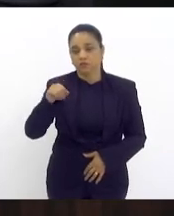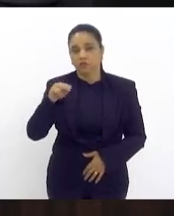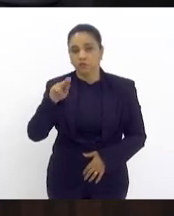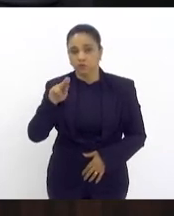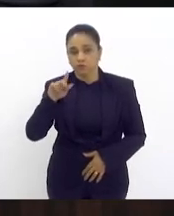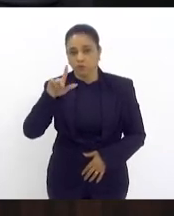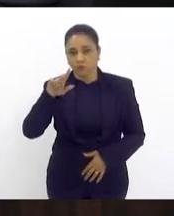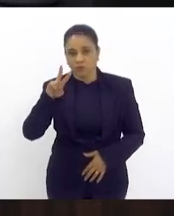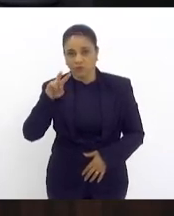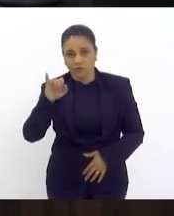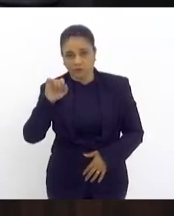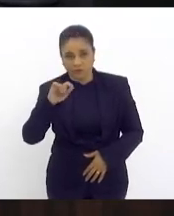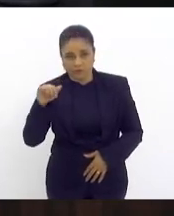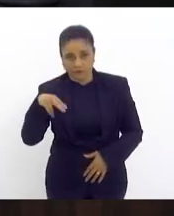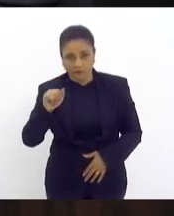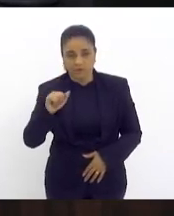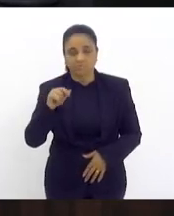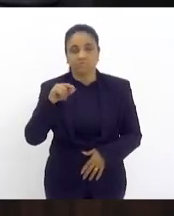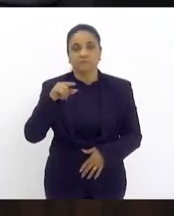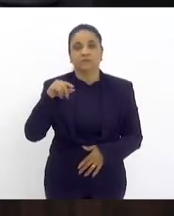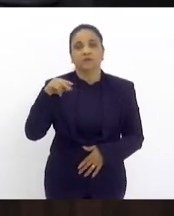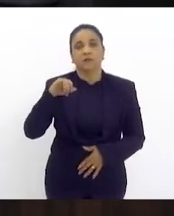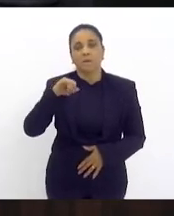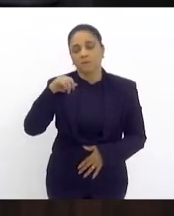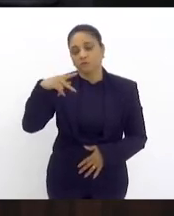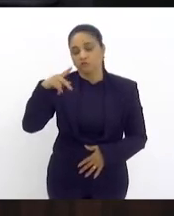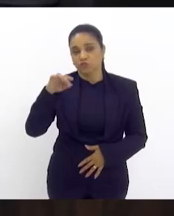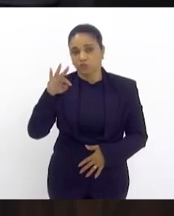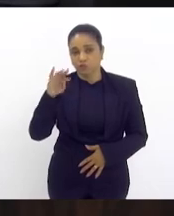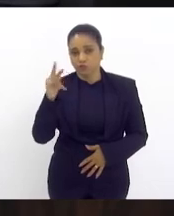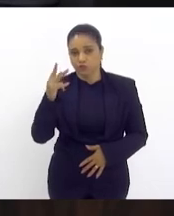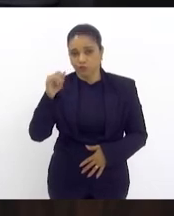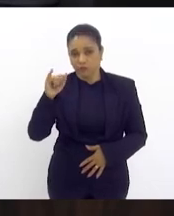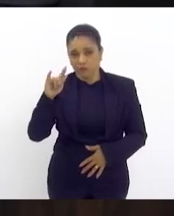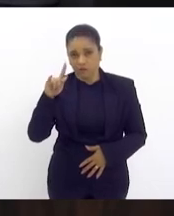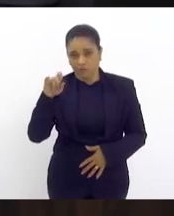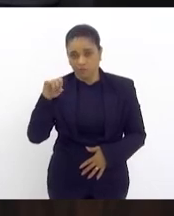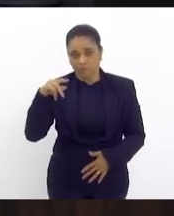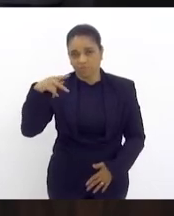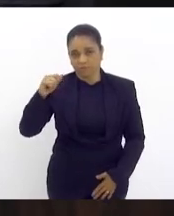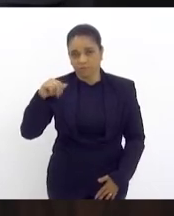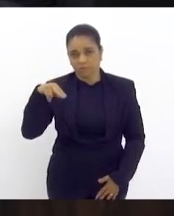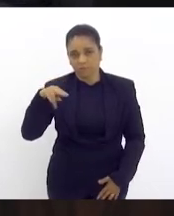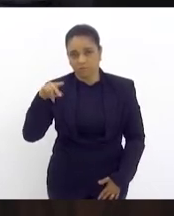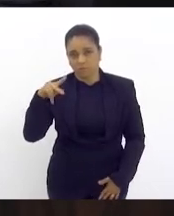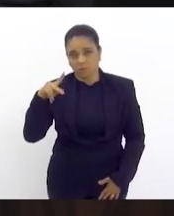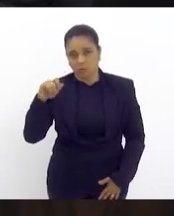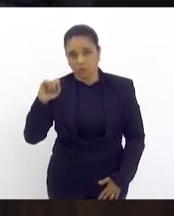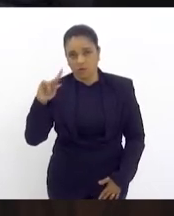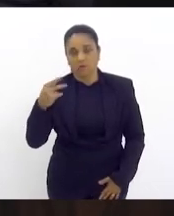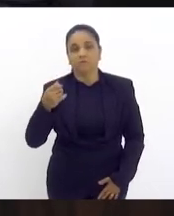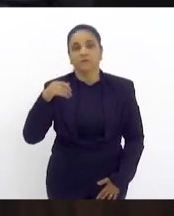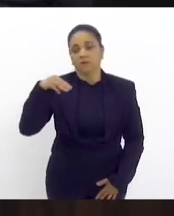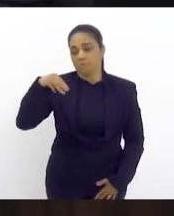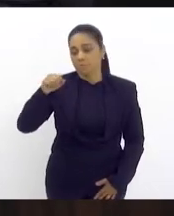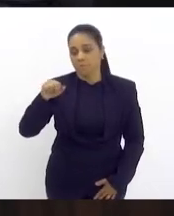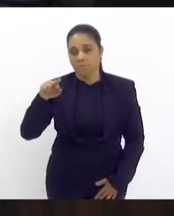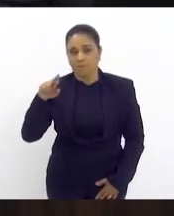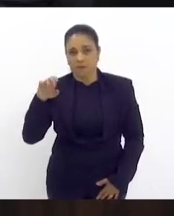Hosana e Félix Thiago Pampulha e Marcelo Márcio Pacheco